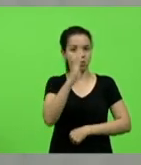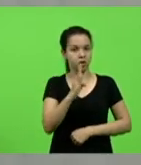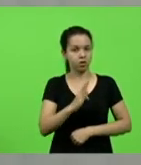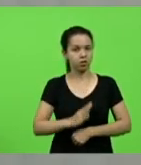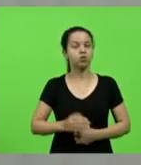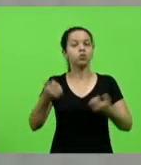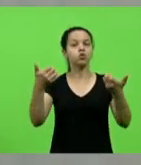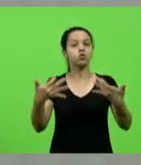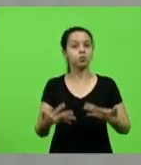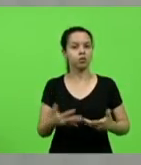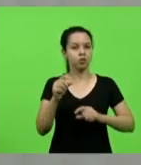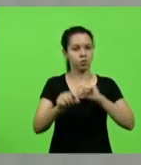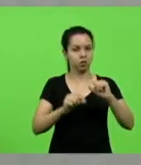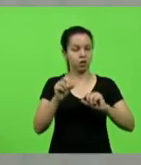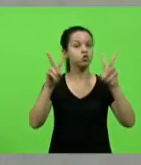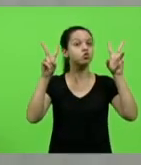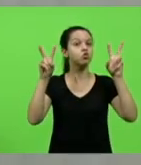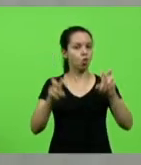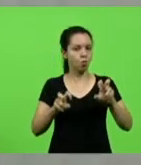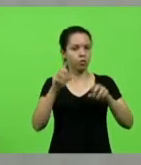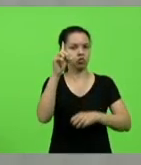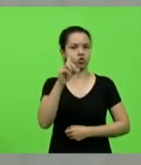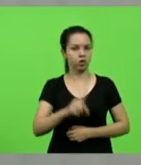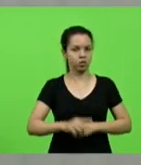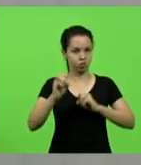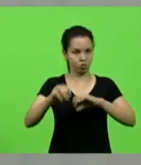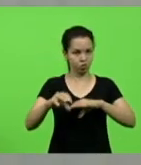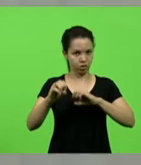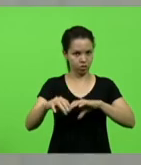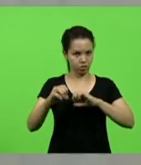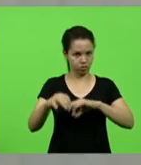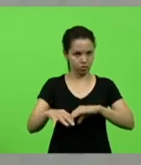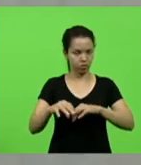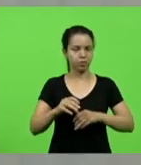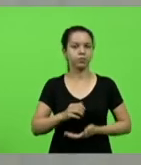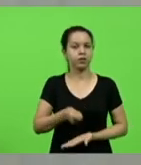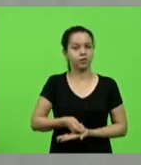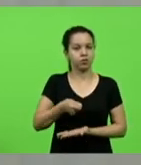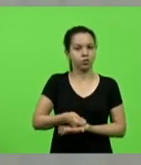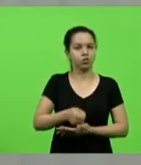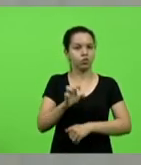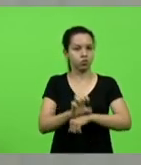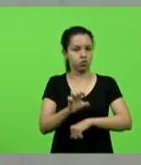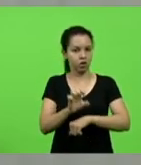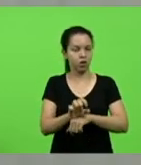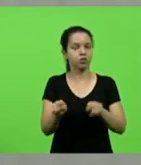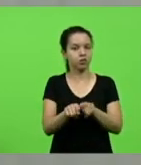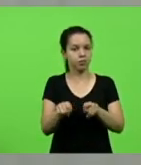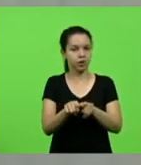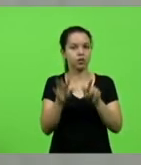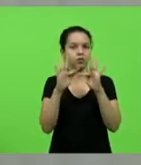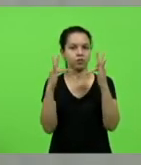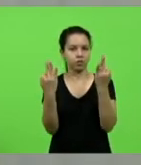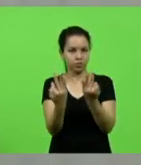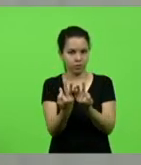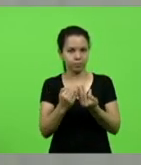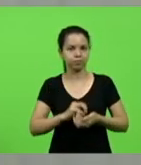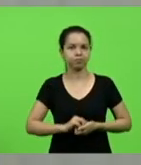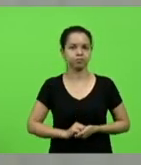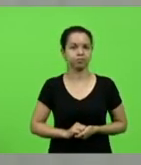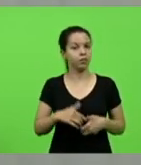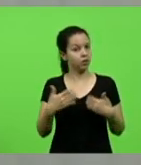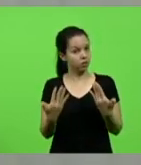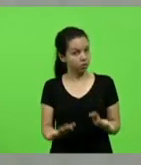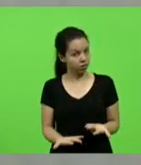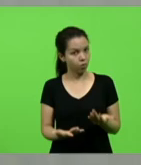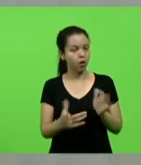da República sobre o direito à educação no sentido de ser dever do Estado e da família. Então, como está disposto no